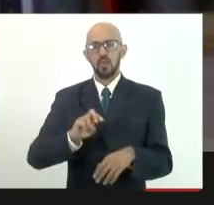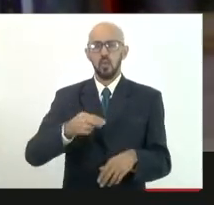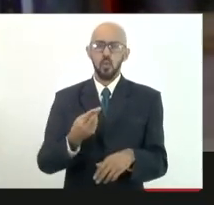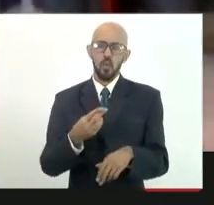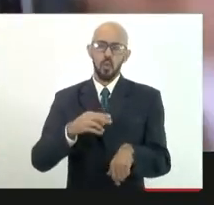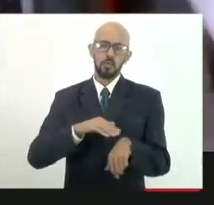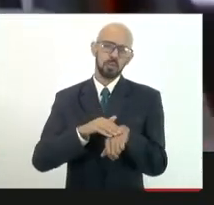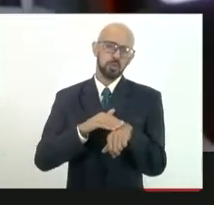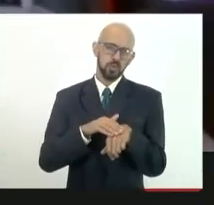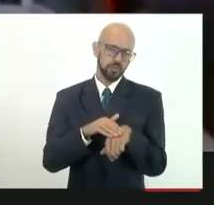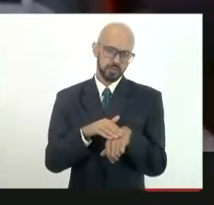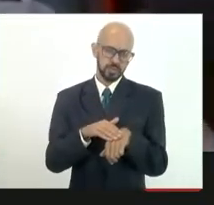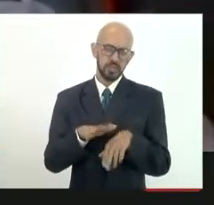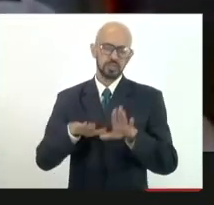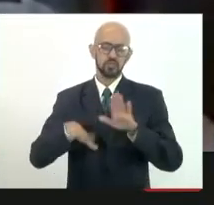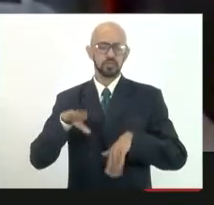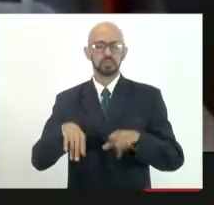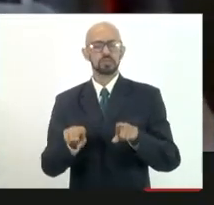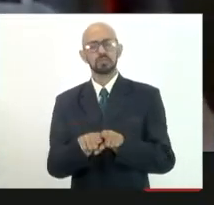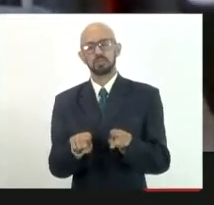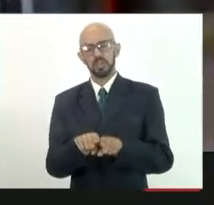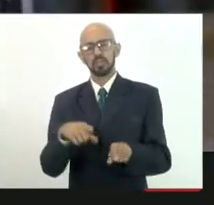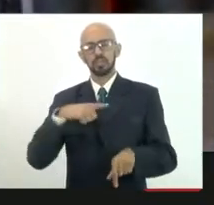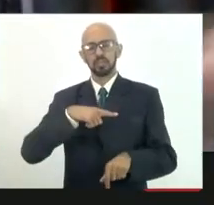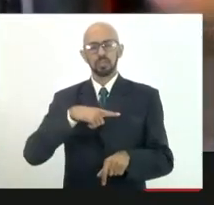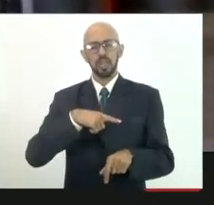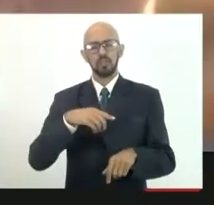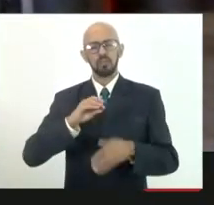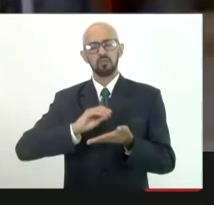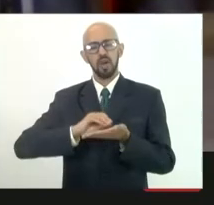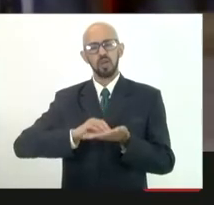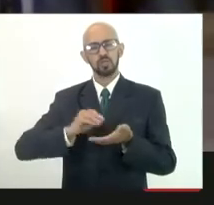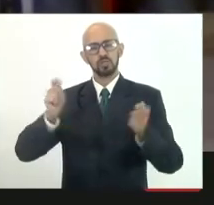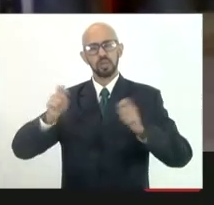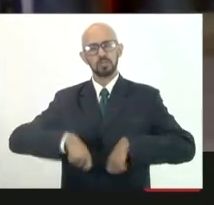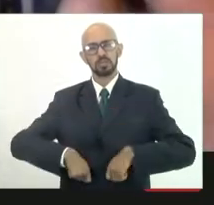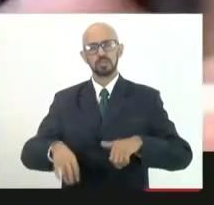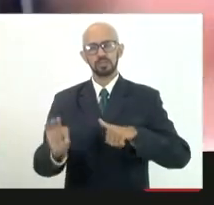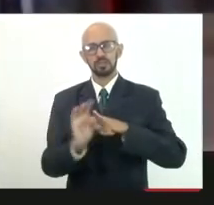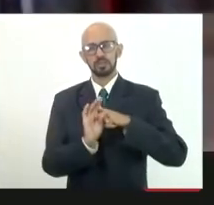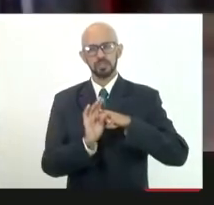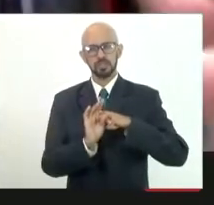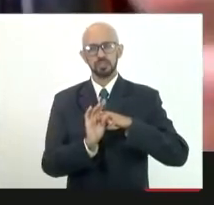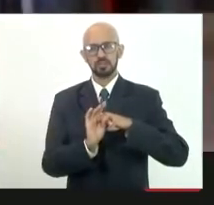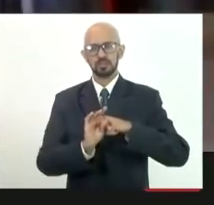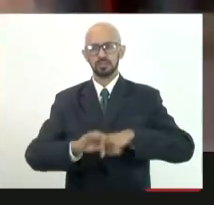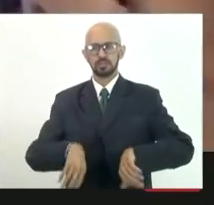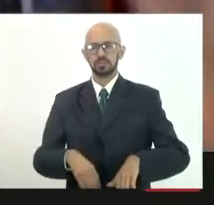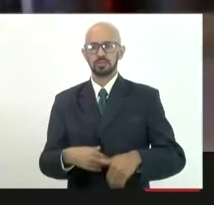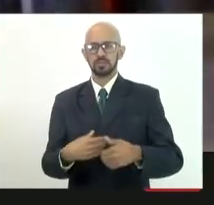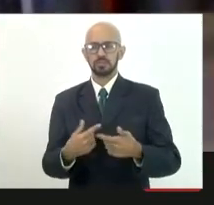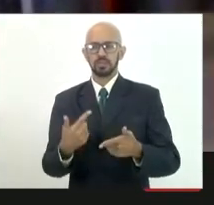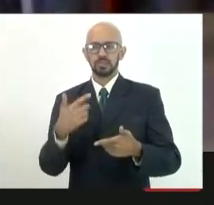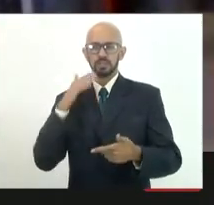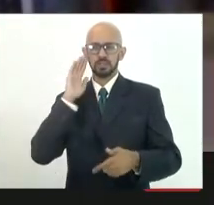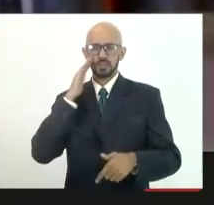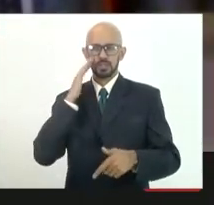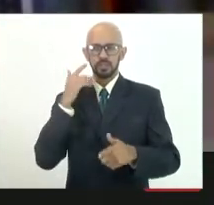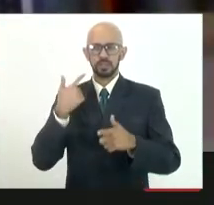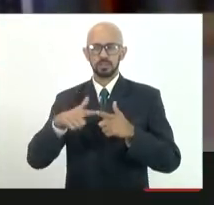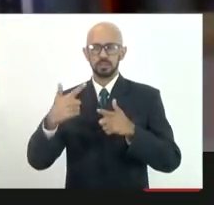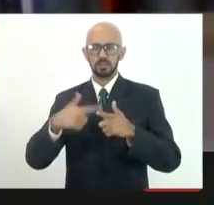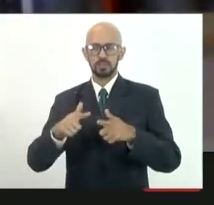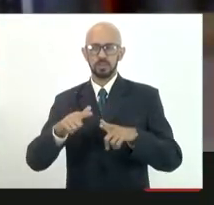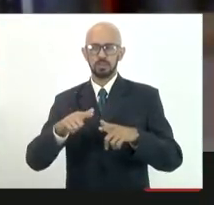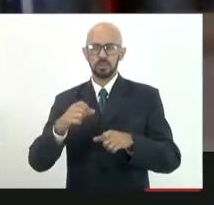Às vezes também há falta até de capacidade técnica de compreender o problema, de conseguir construir.